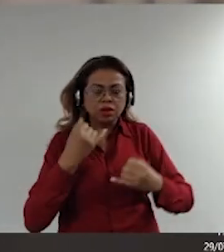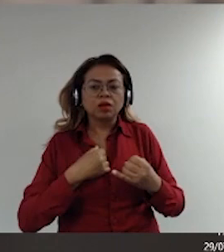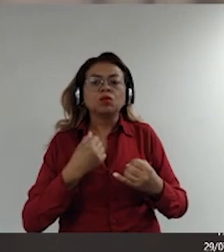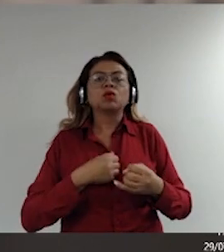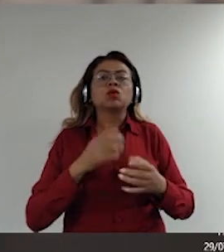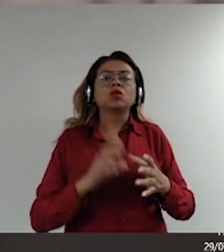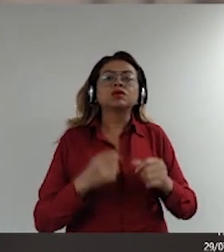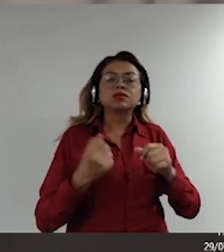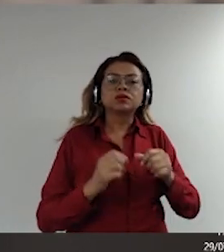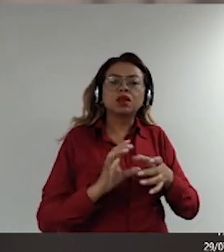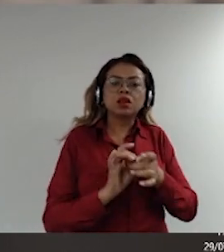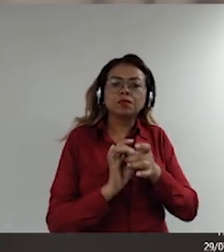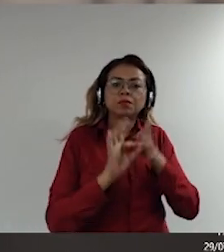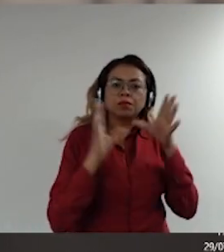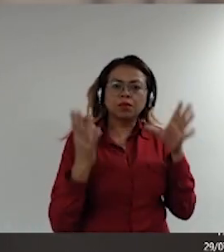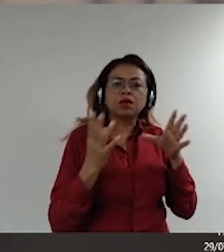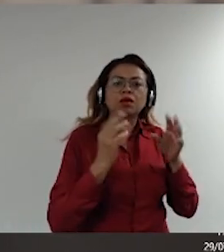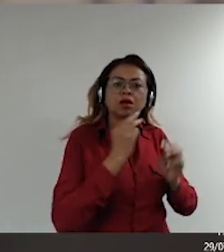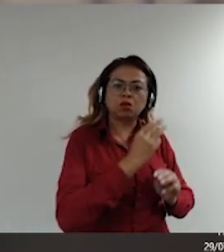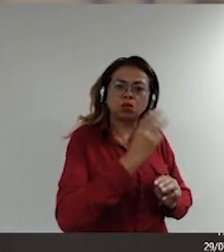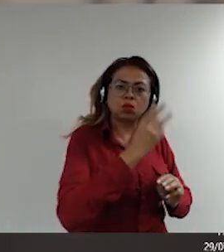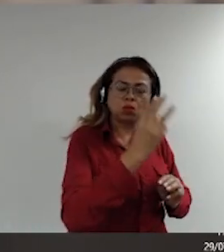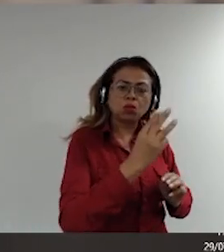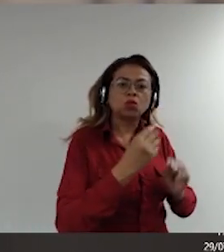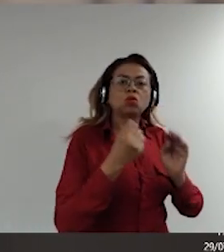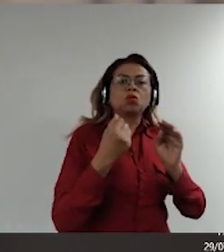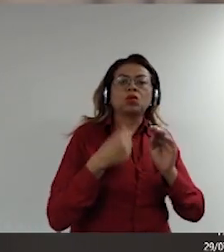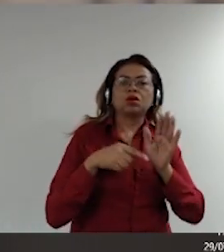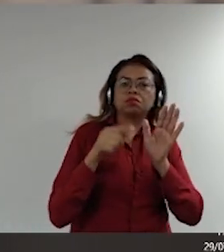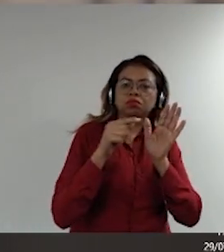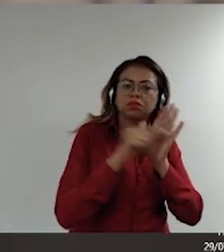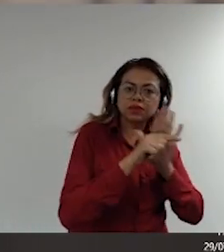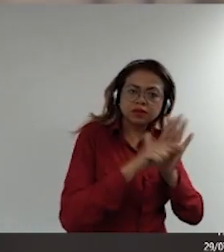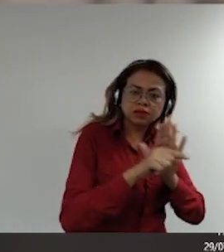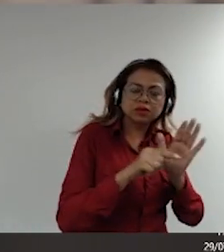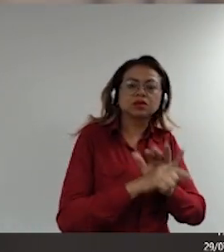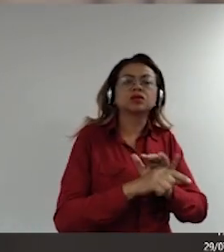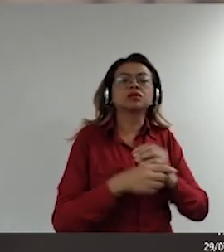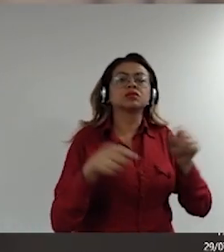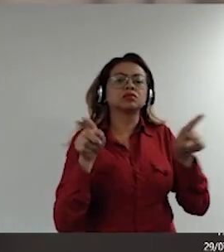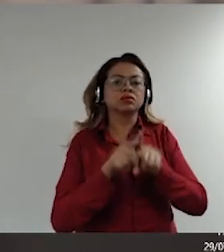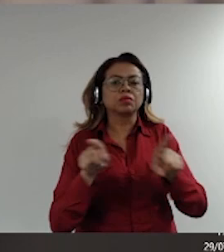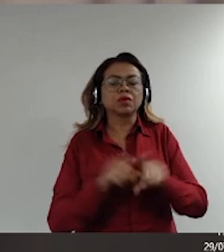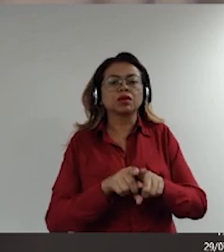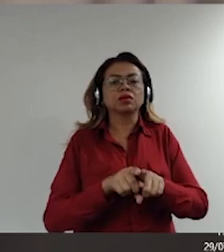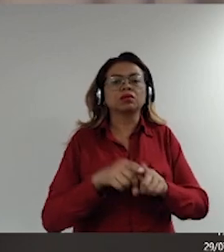consultas online, disponibilizando médicos, enfermeiros,